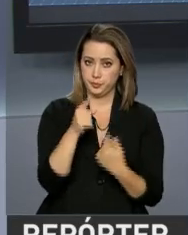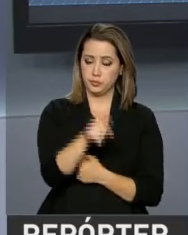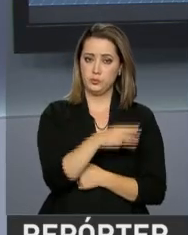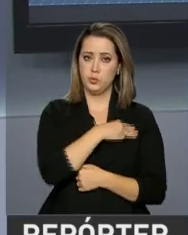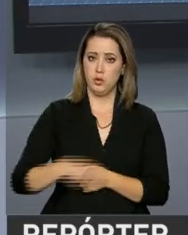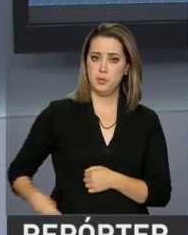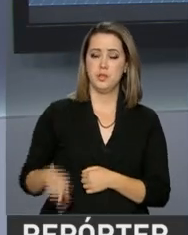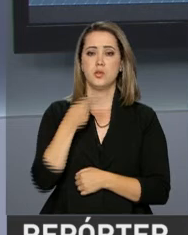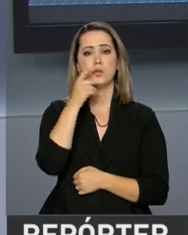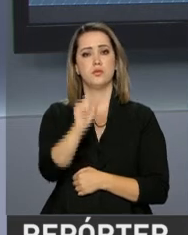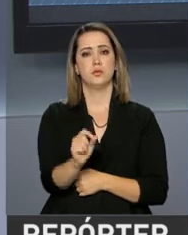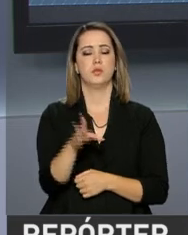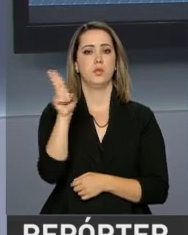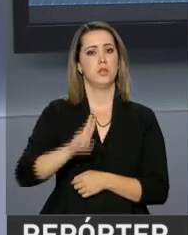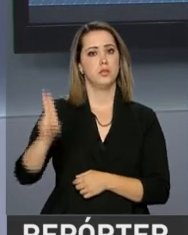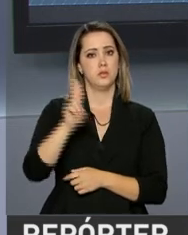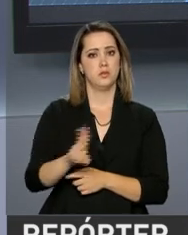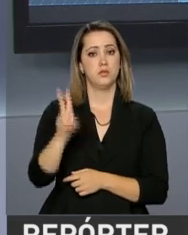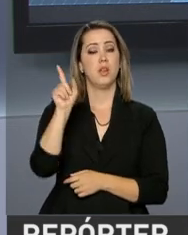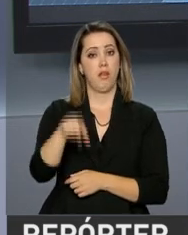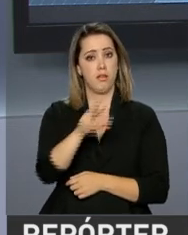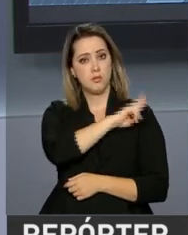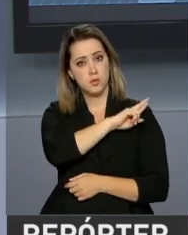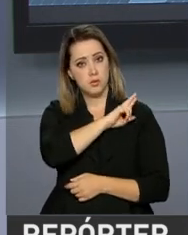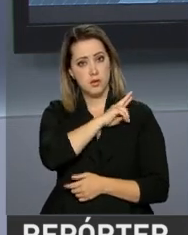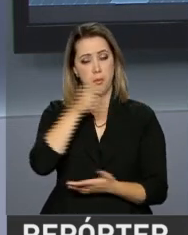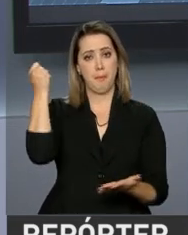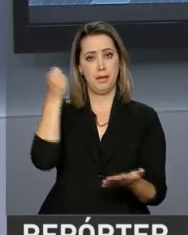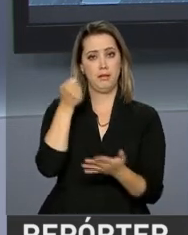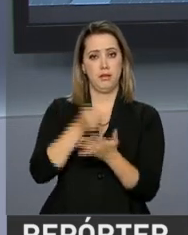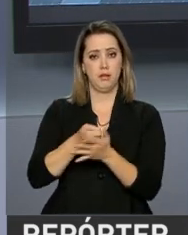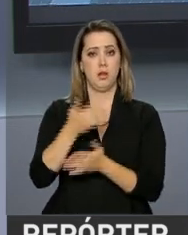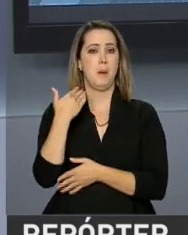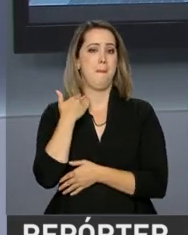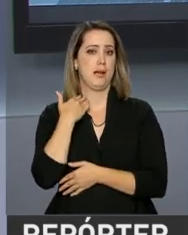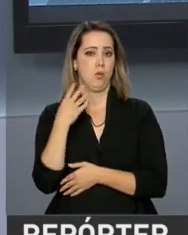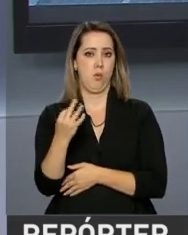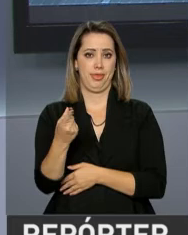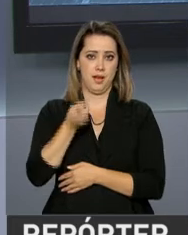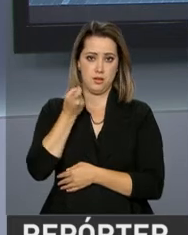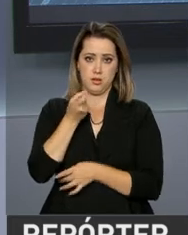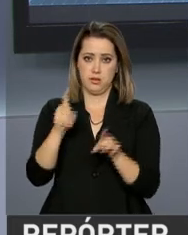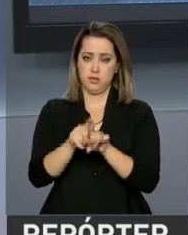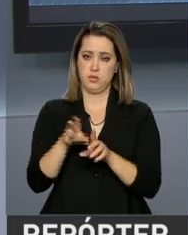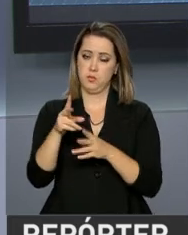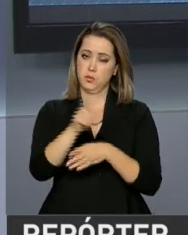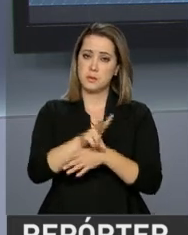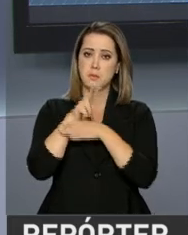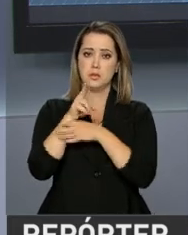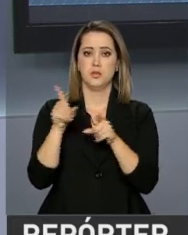doença filho disse que as universidades serão responsáveis por bancar os custos com as taxas bancárias para os empréstimos